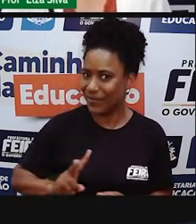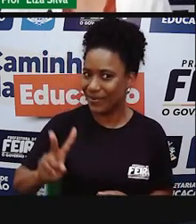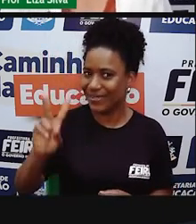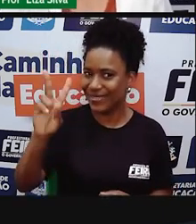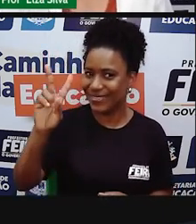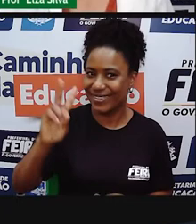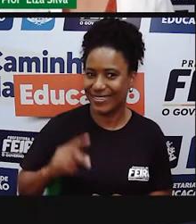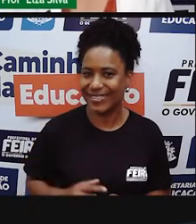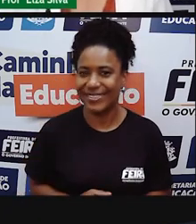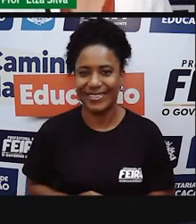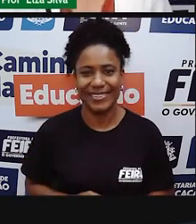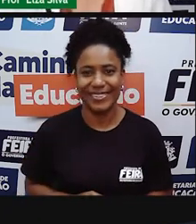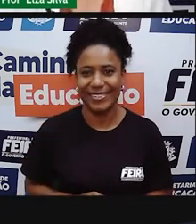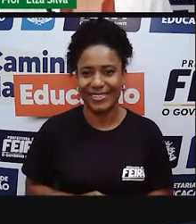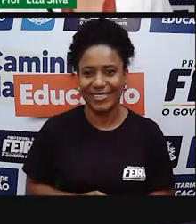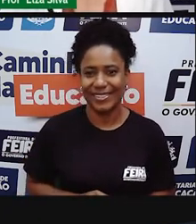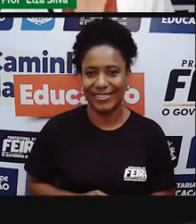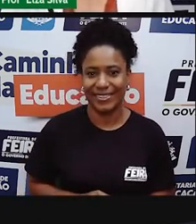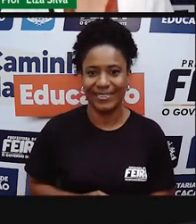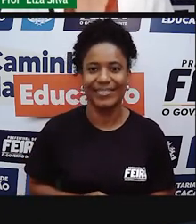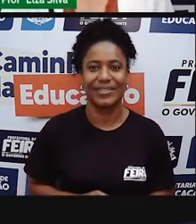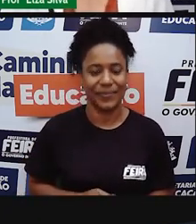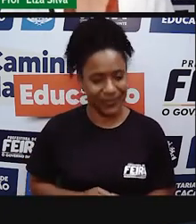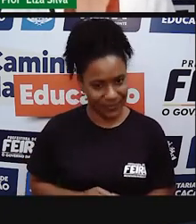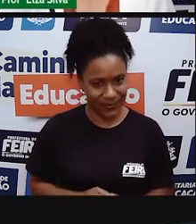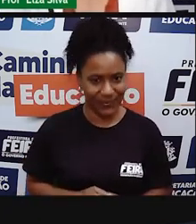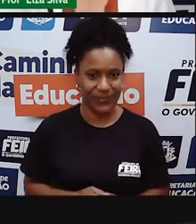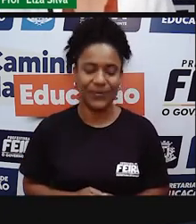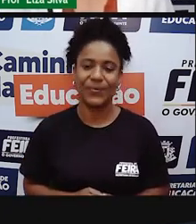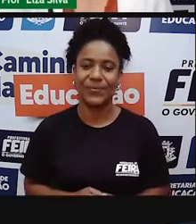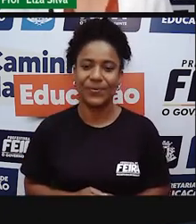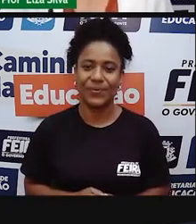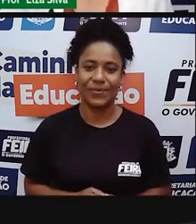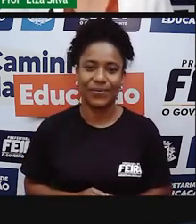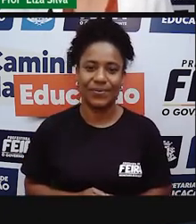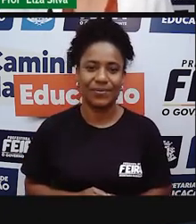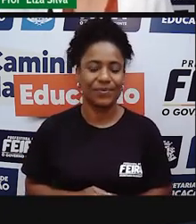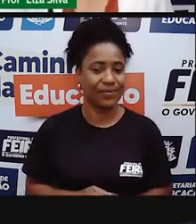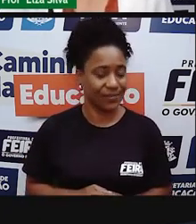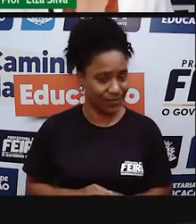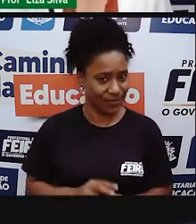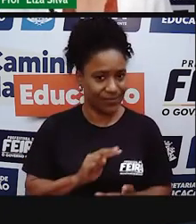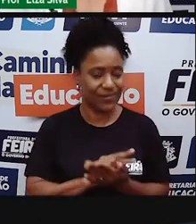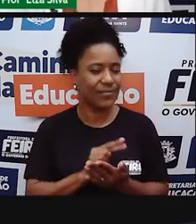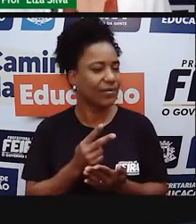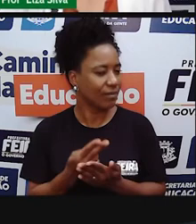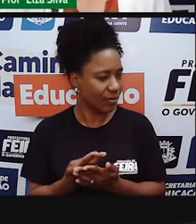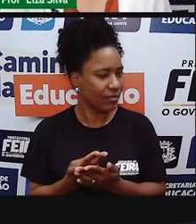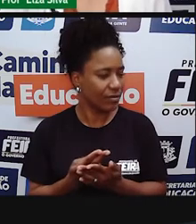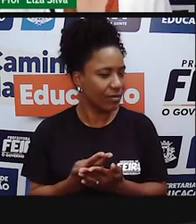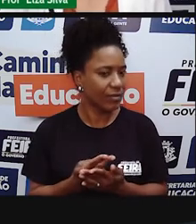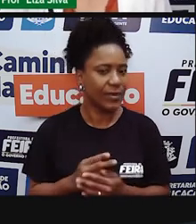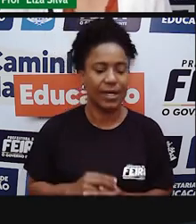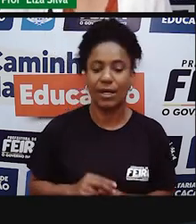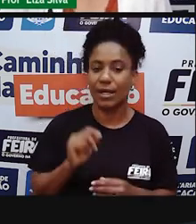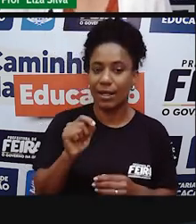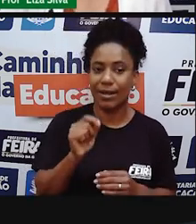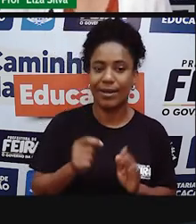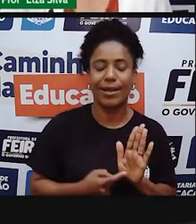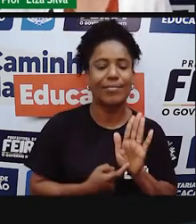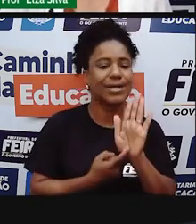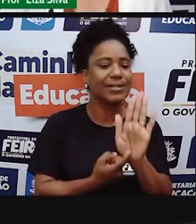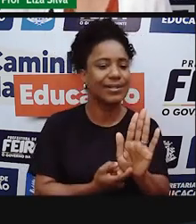two. Who introducing the Clark family? Quem é que apresenta a família